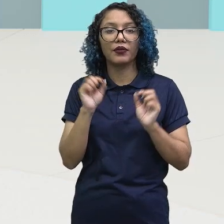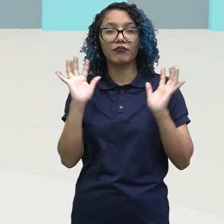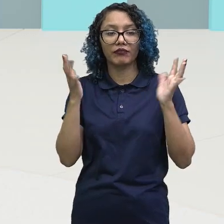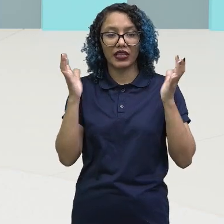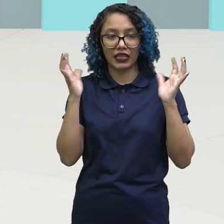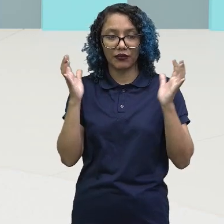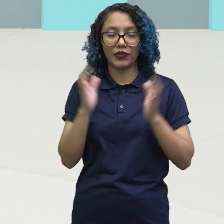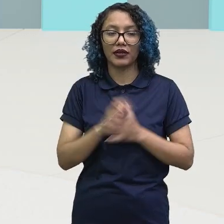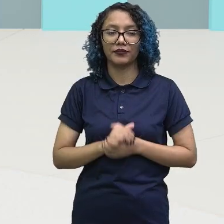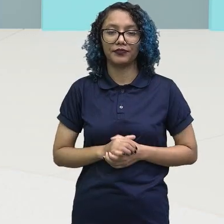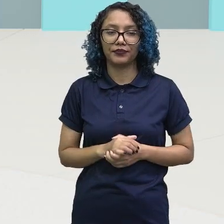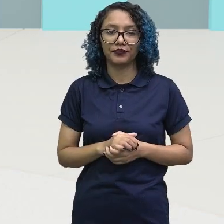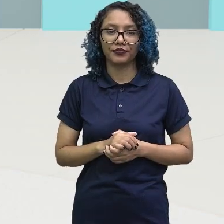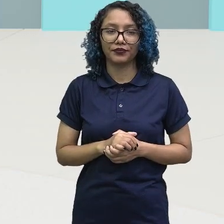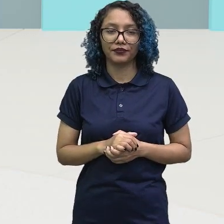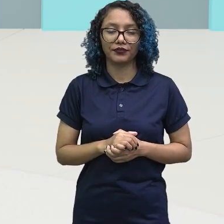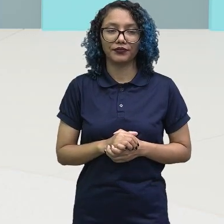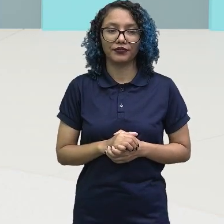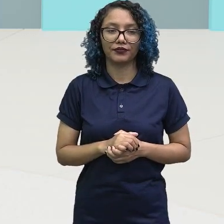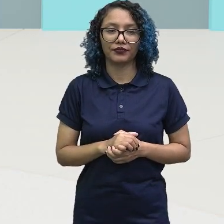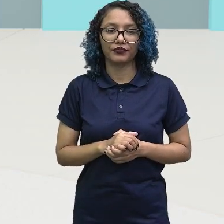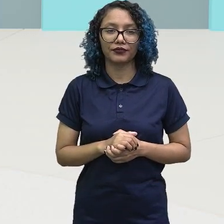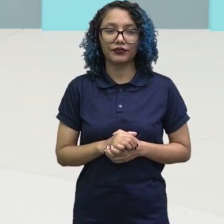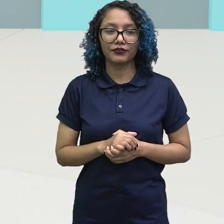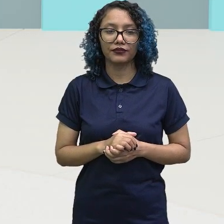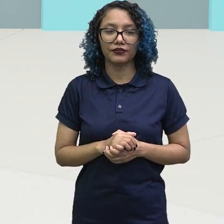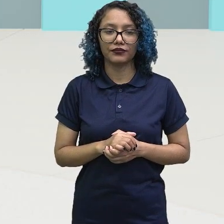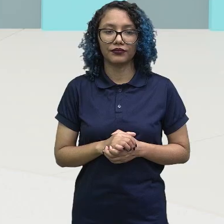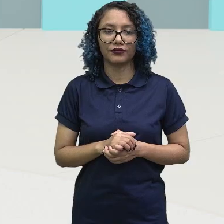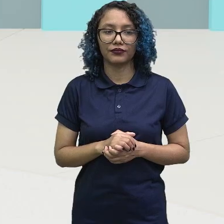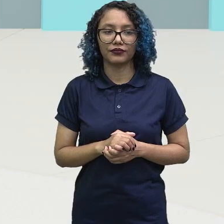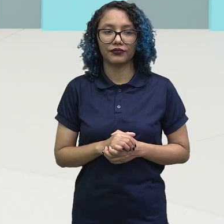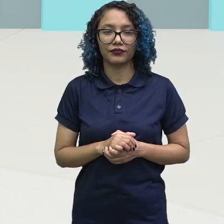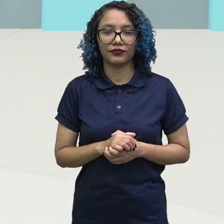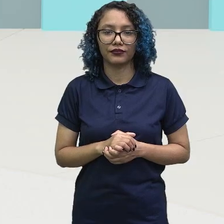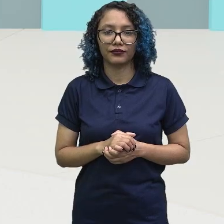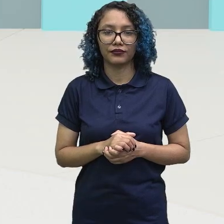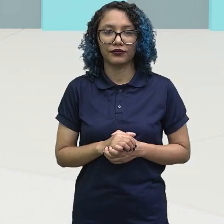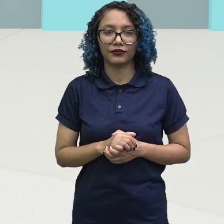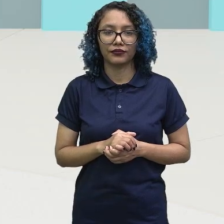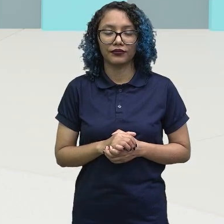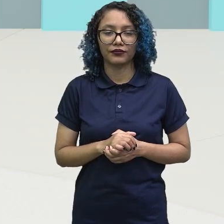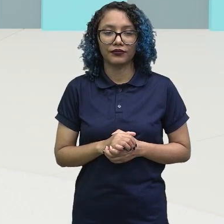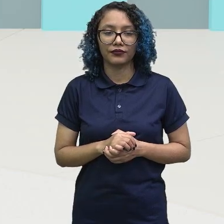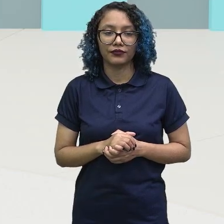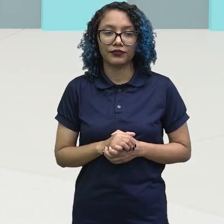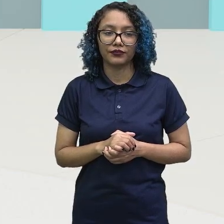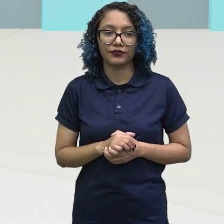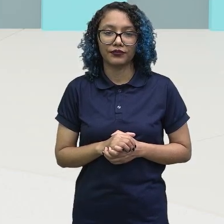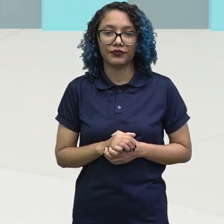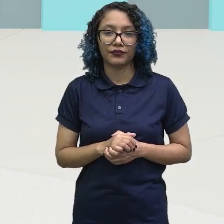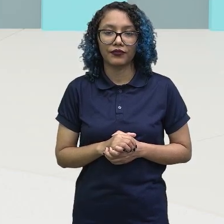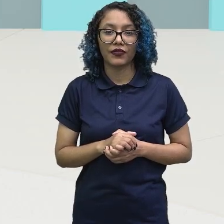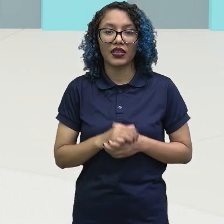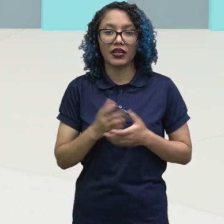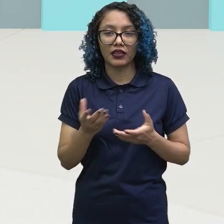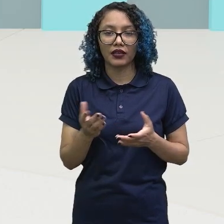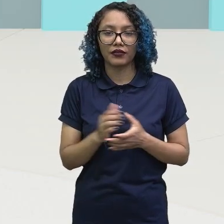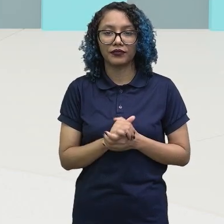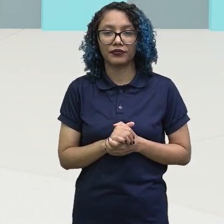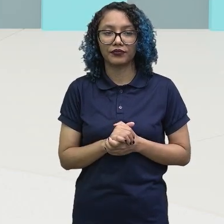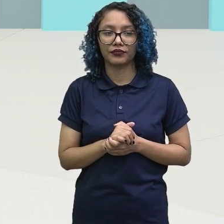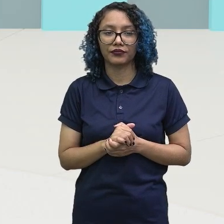condição climática, né? Deve fazer dias muito quentes no verão. Certo, pessoal? Então, essa nossa aula